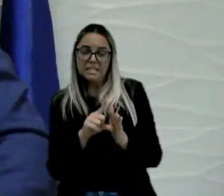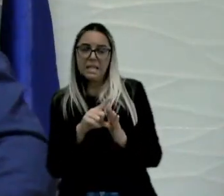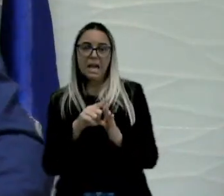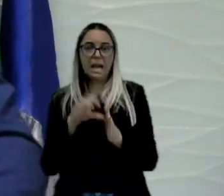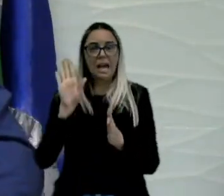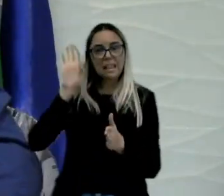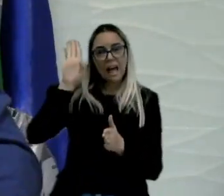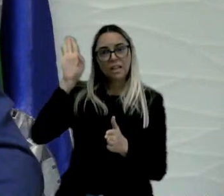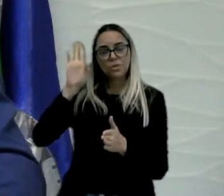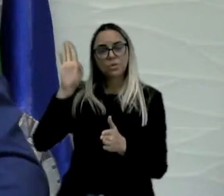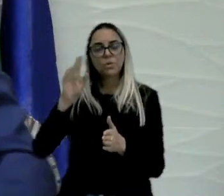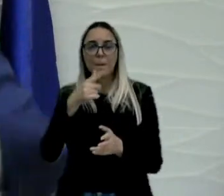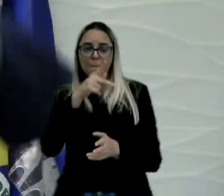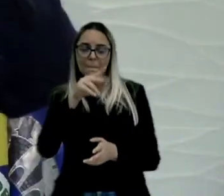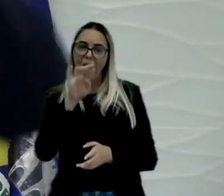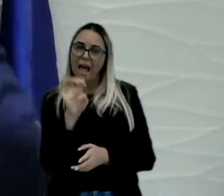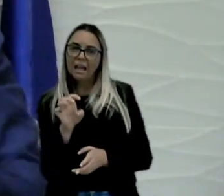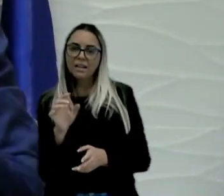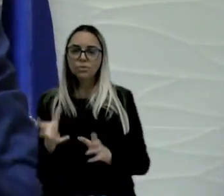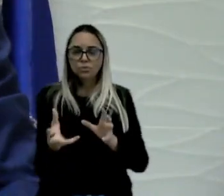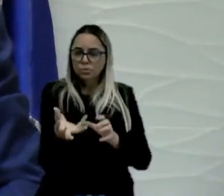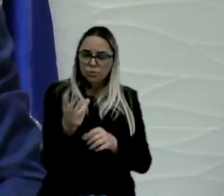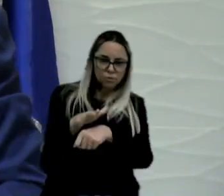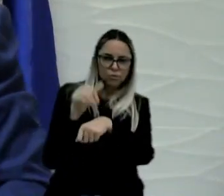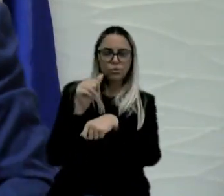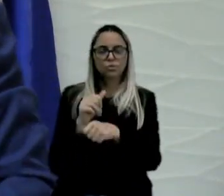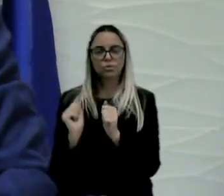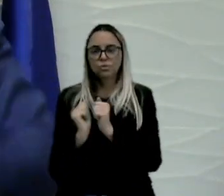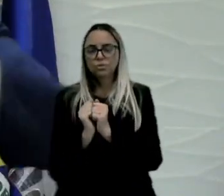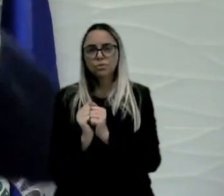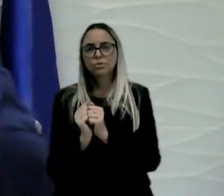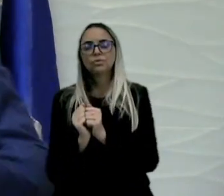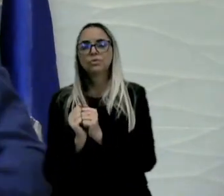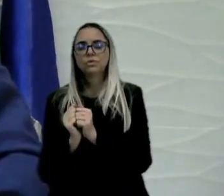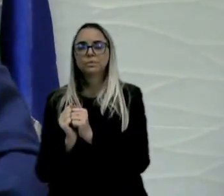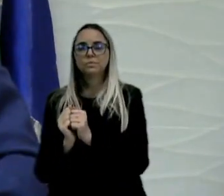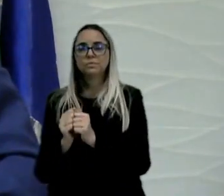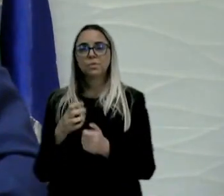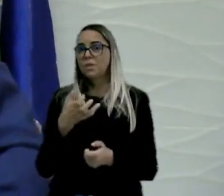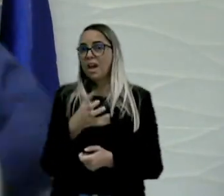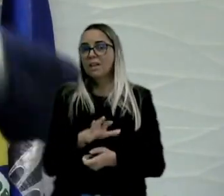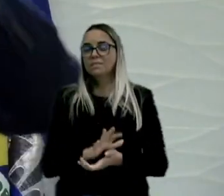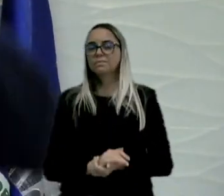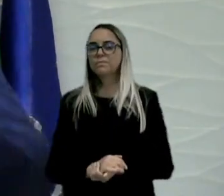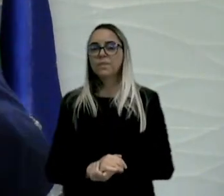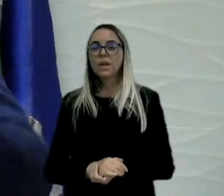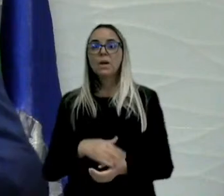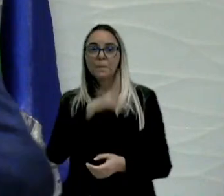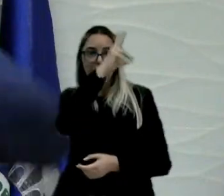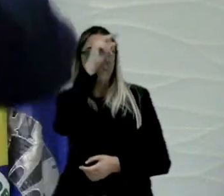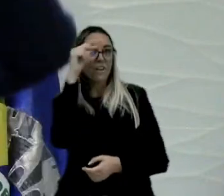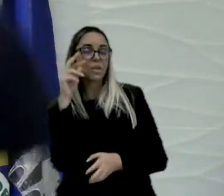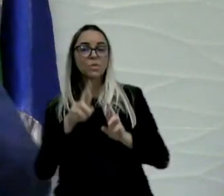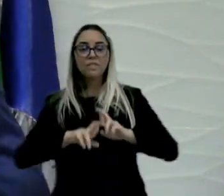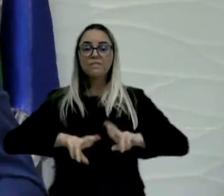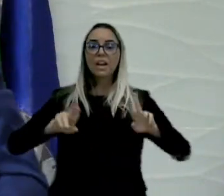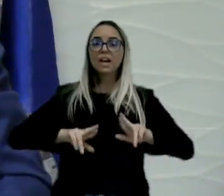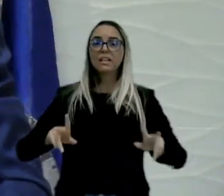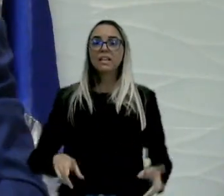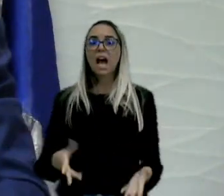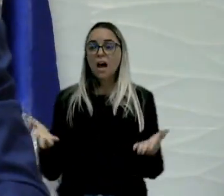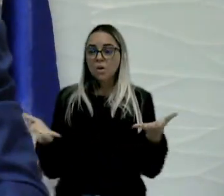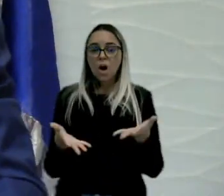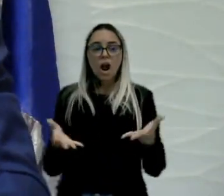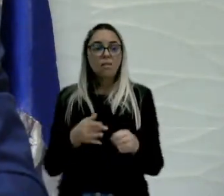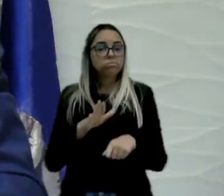pro partido dele a gente tem um prefeito que é diferente é um prefeito que agora tá